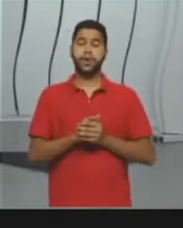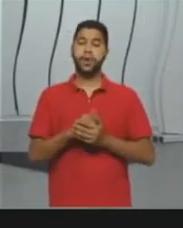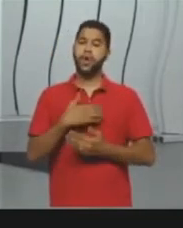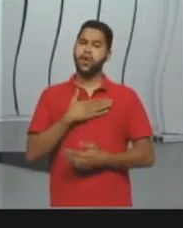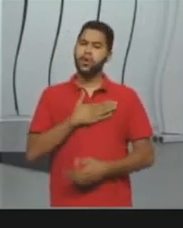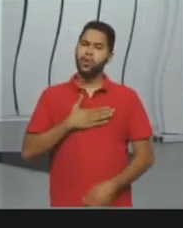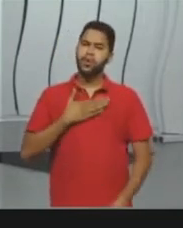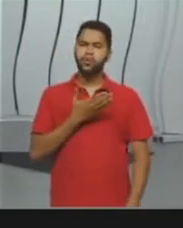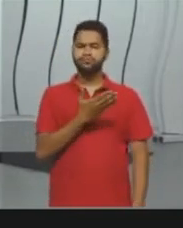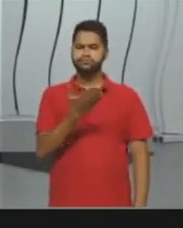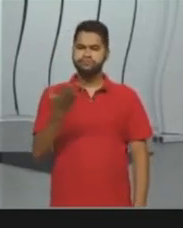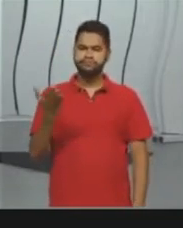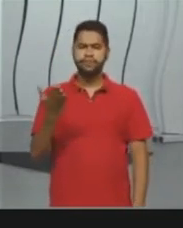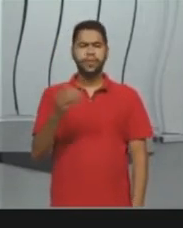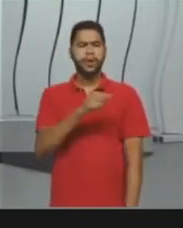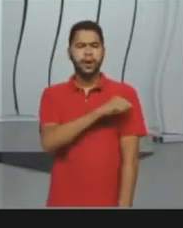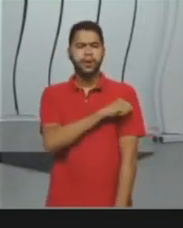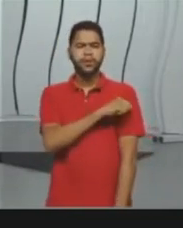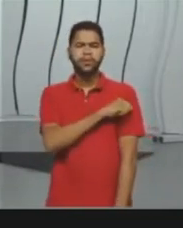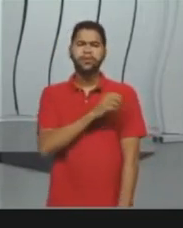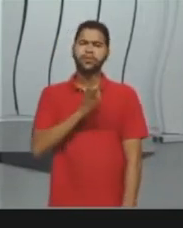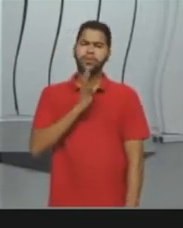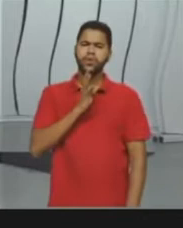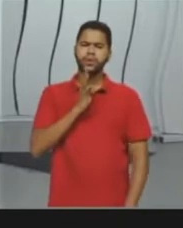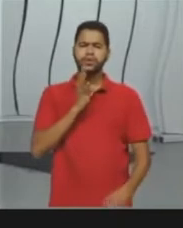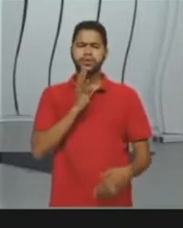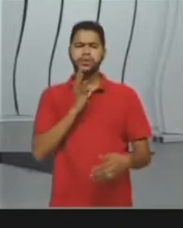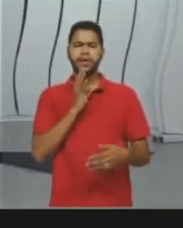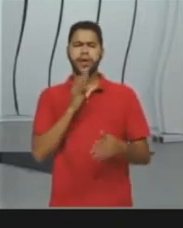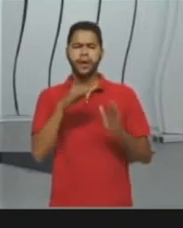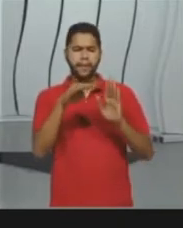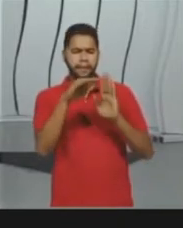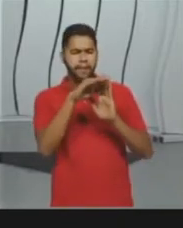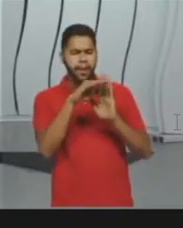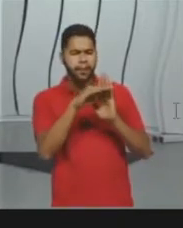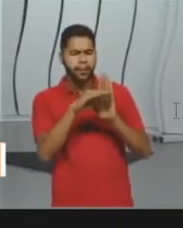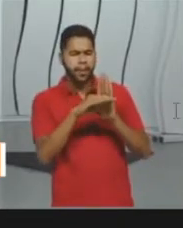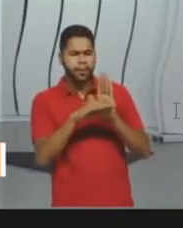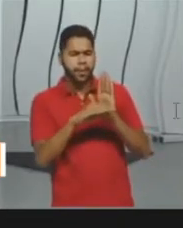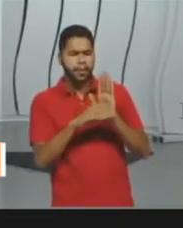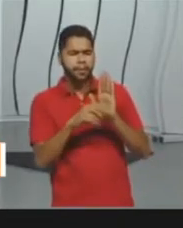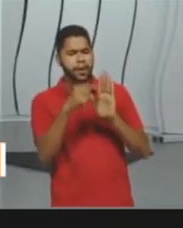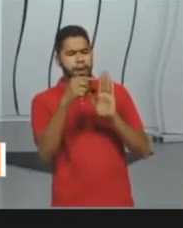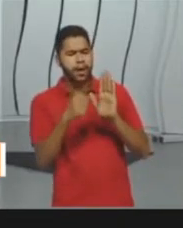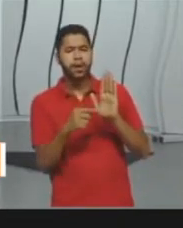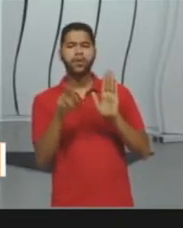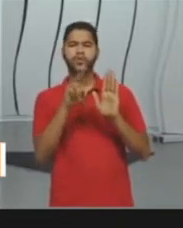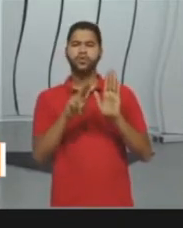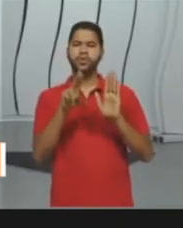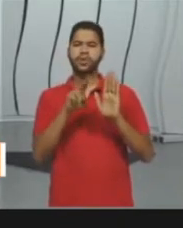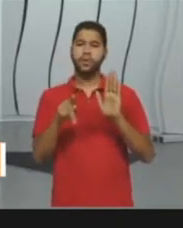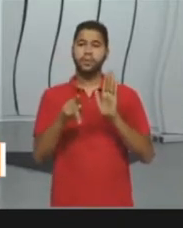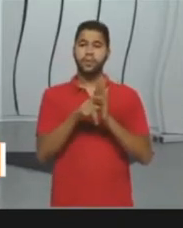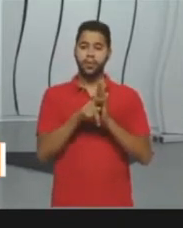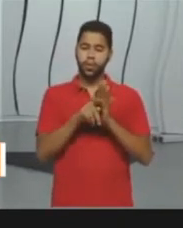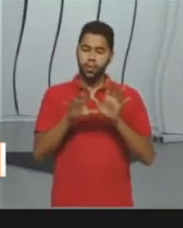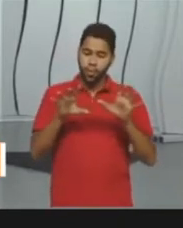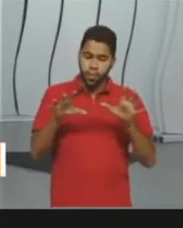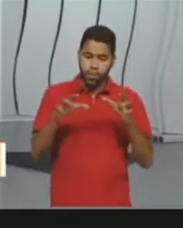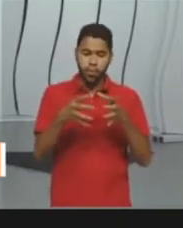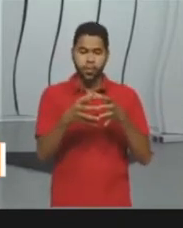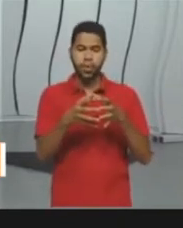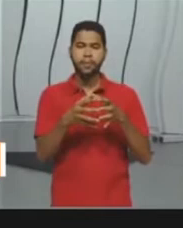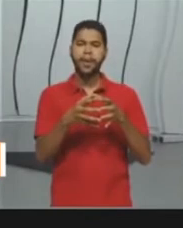aluno, pudesse conhecer alguns critérios que são utilizados para o agrupamento dos seres vivos.